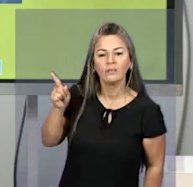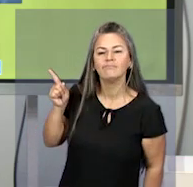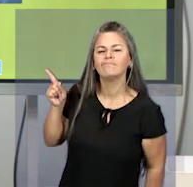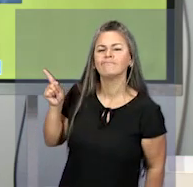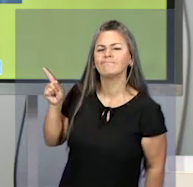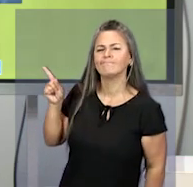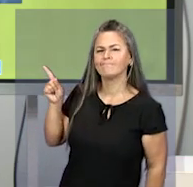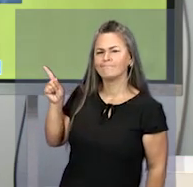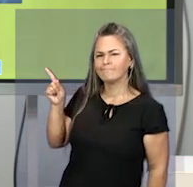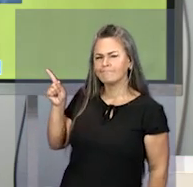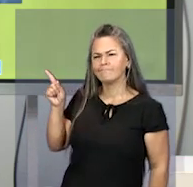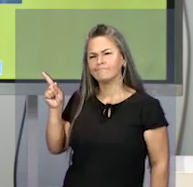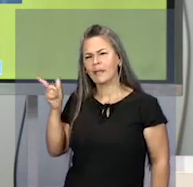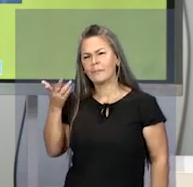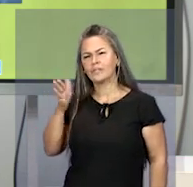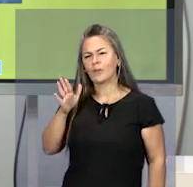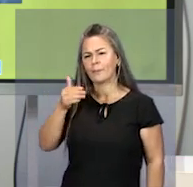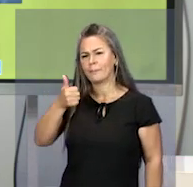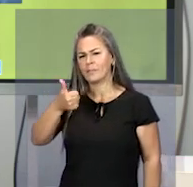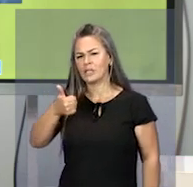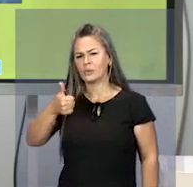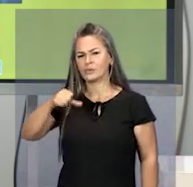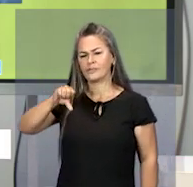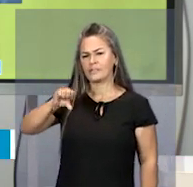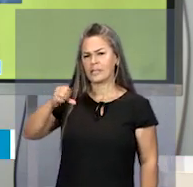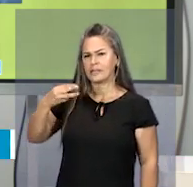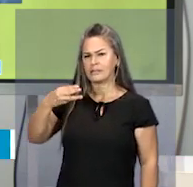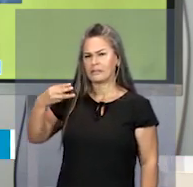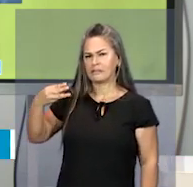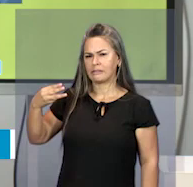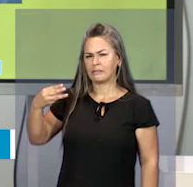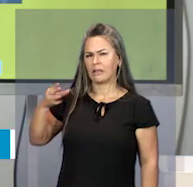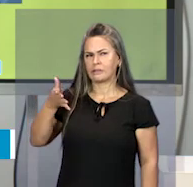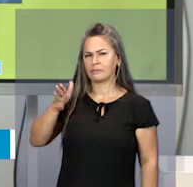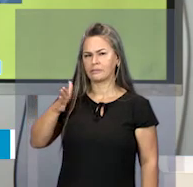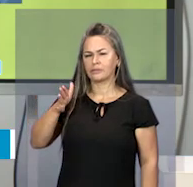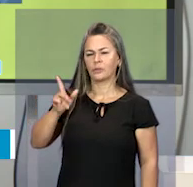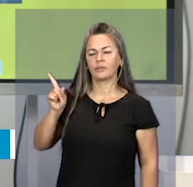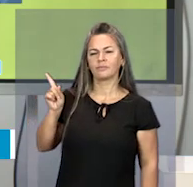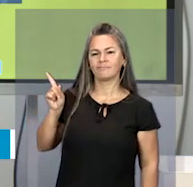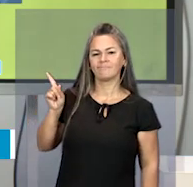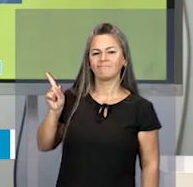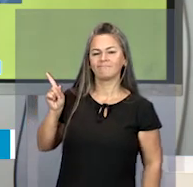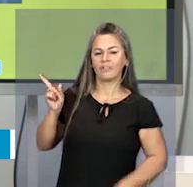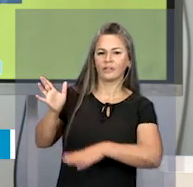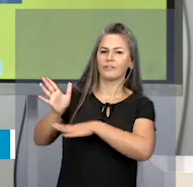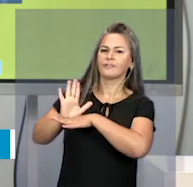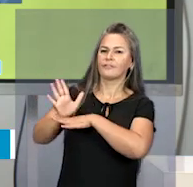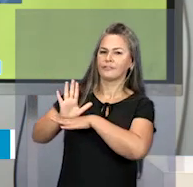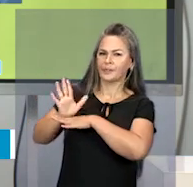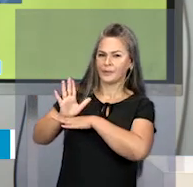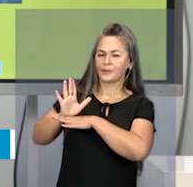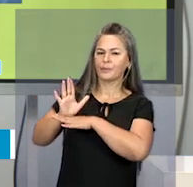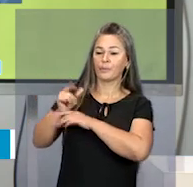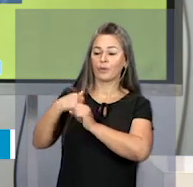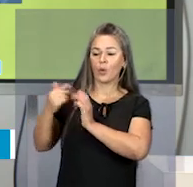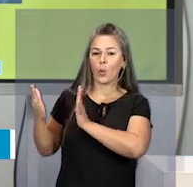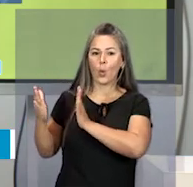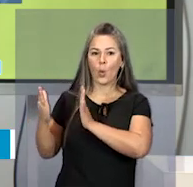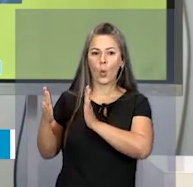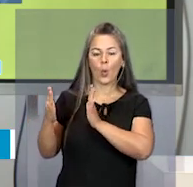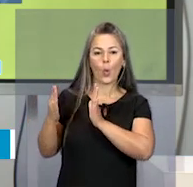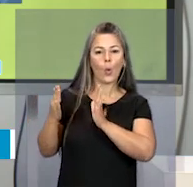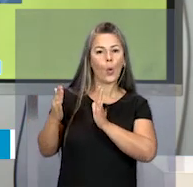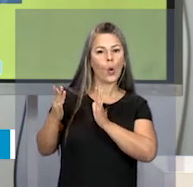mais ou menos 1933, ali, anos 30. esse filme Tempos Modernos. Vamos imaginar, ele